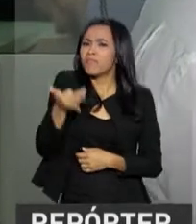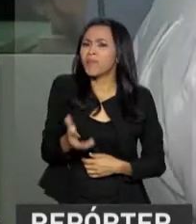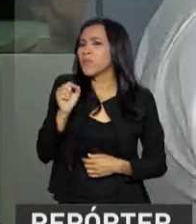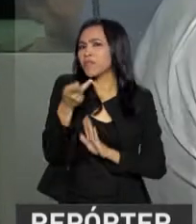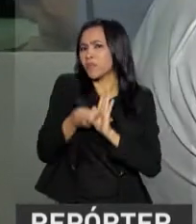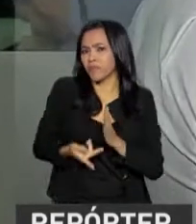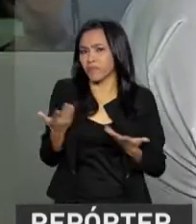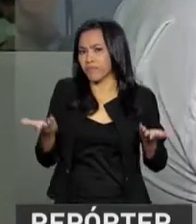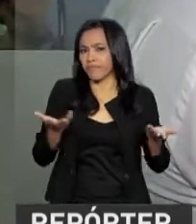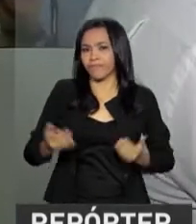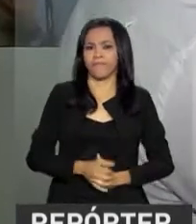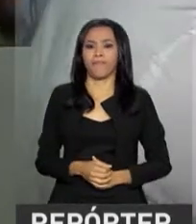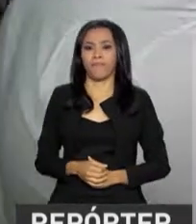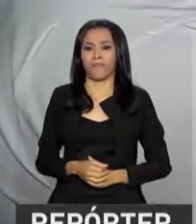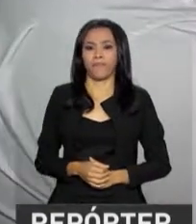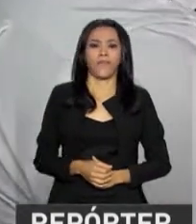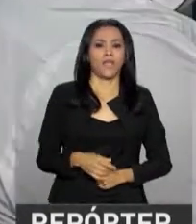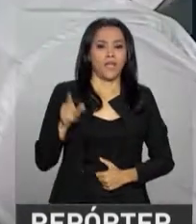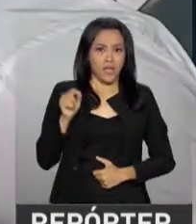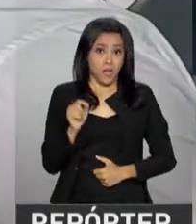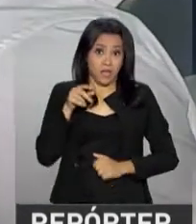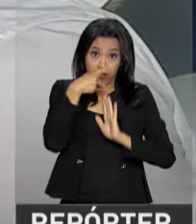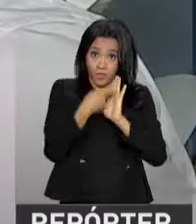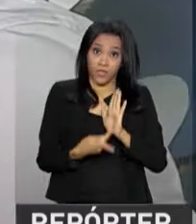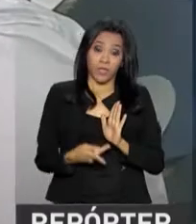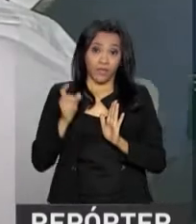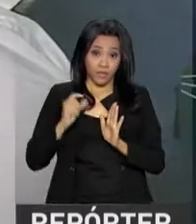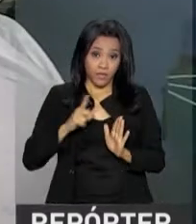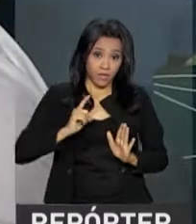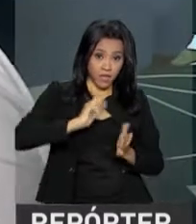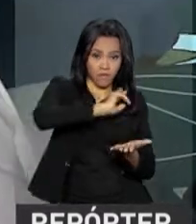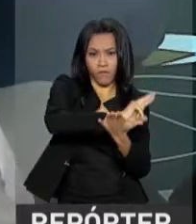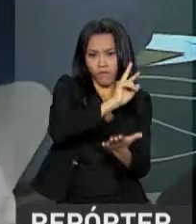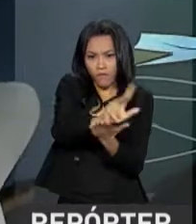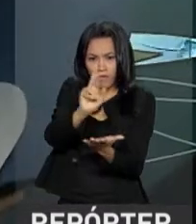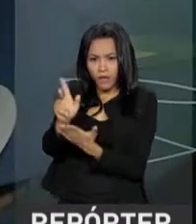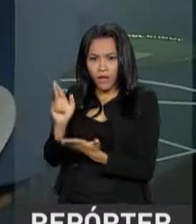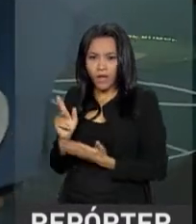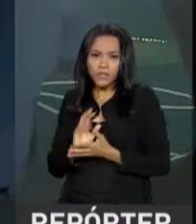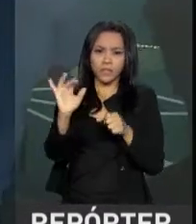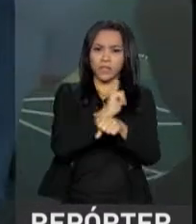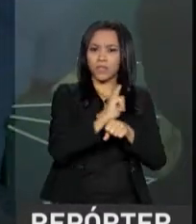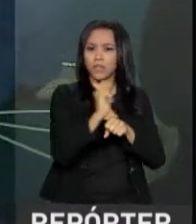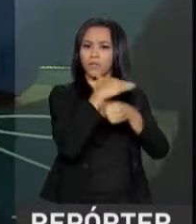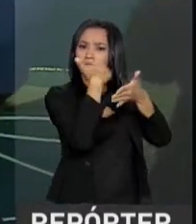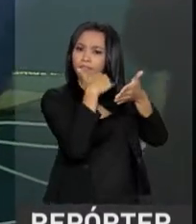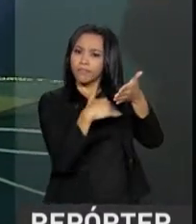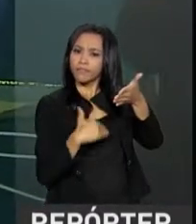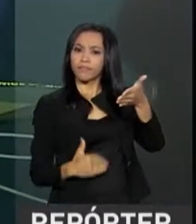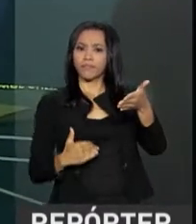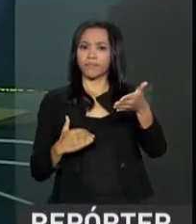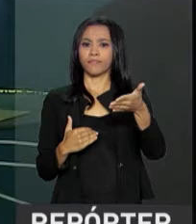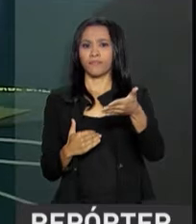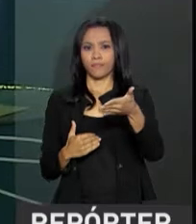cultivando água boa o programa cultivando água boa é um programa composto por várias ações essas ações têm é como